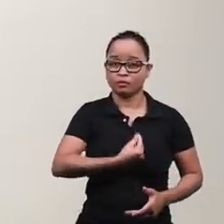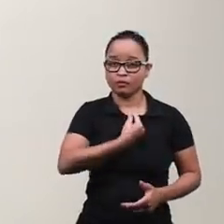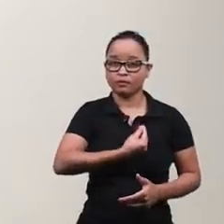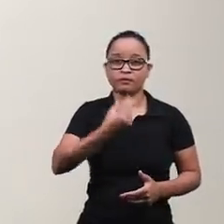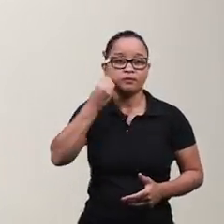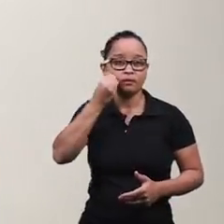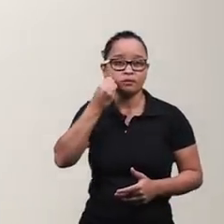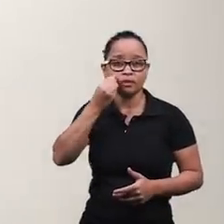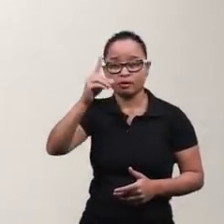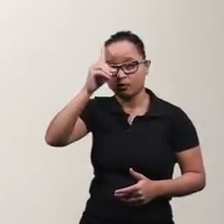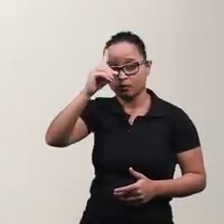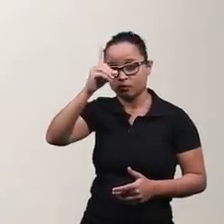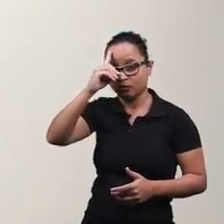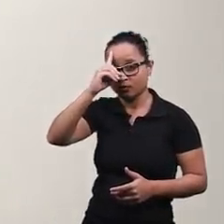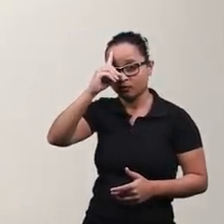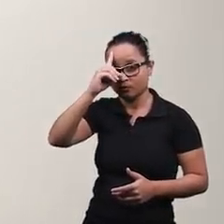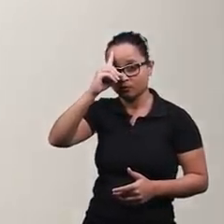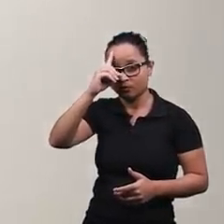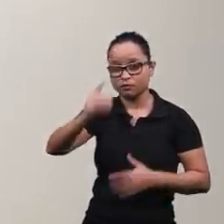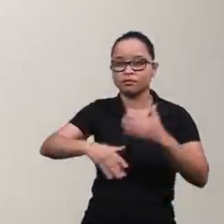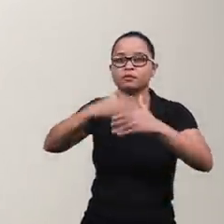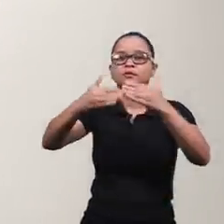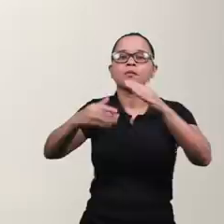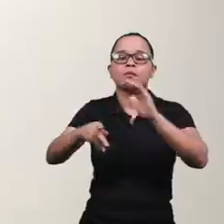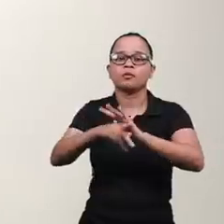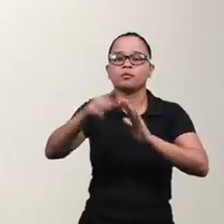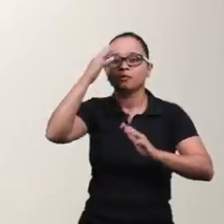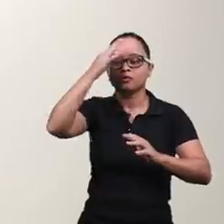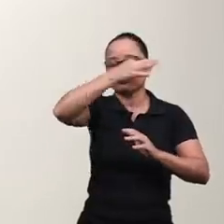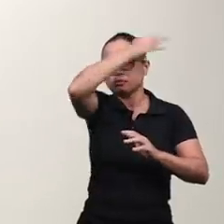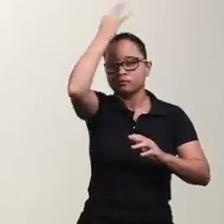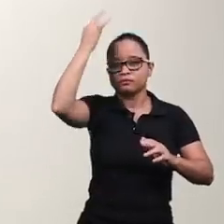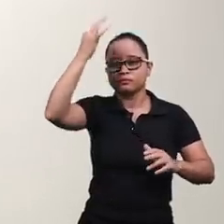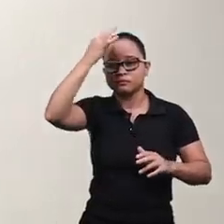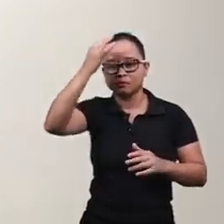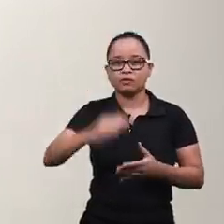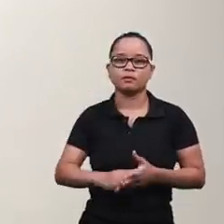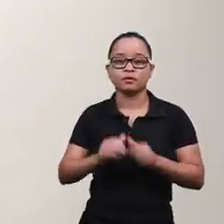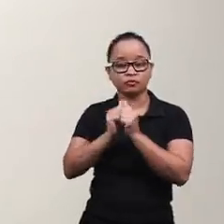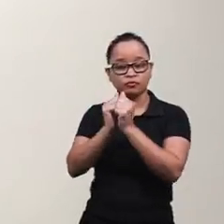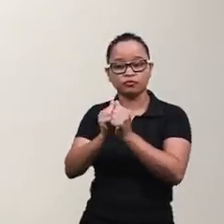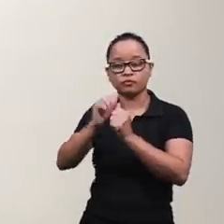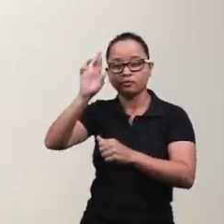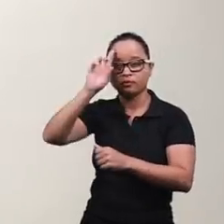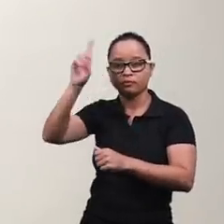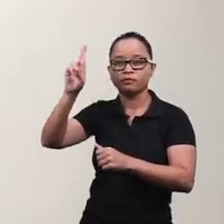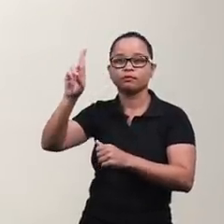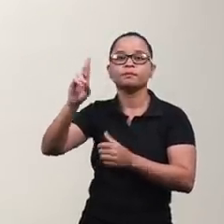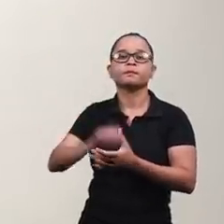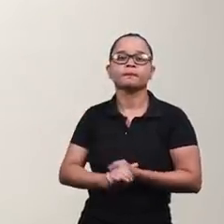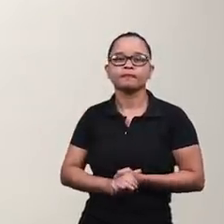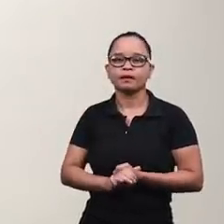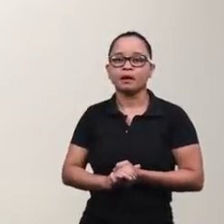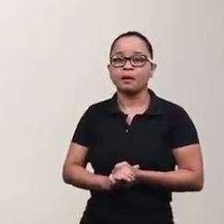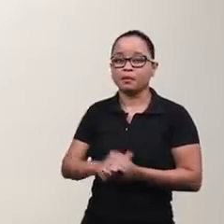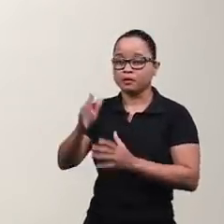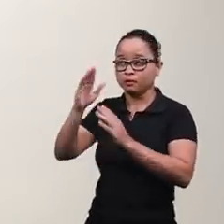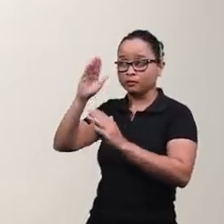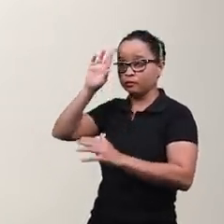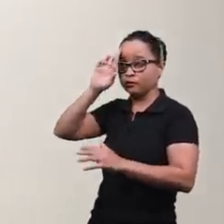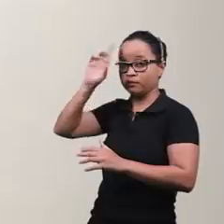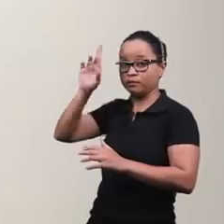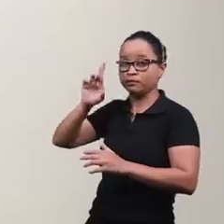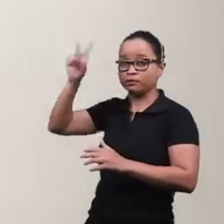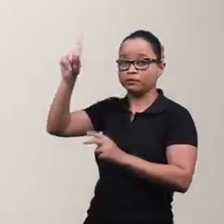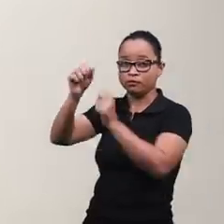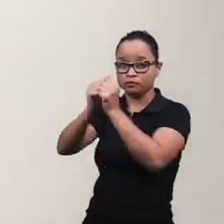nós possamos viver essa experiência cada dia nós temos edificados pelo Espírito Santo para habitação do senhor para humorados de